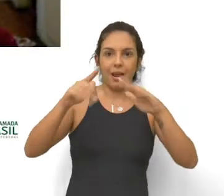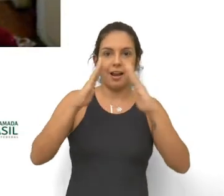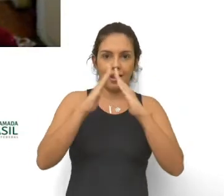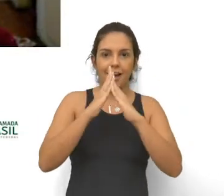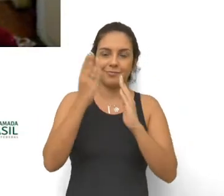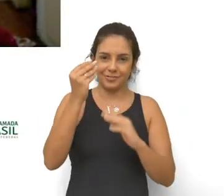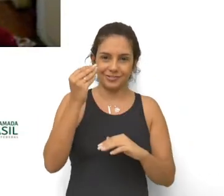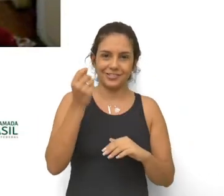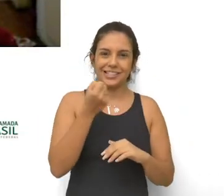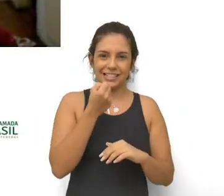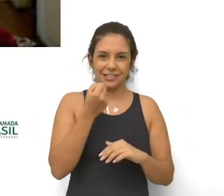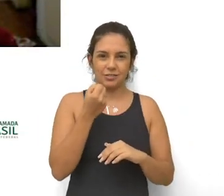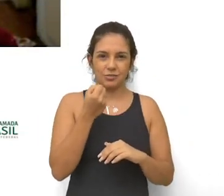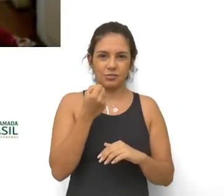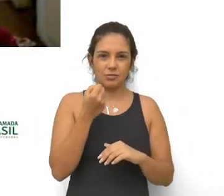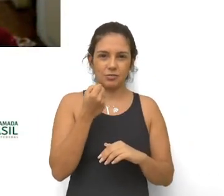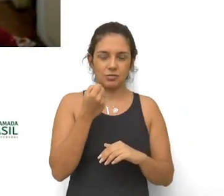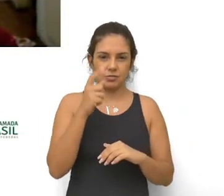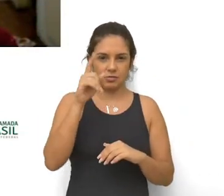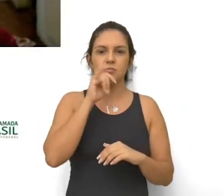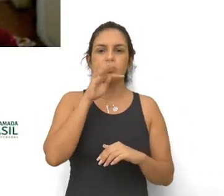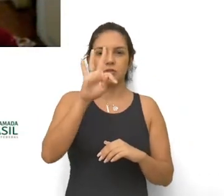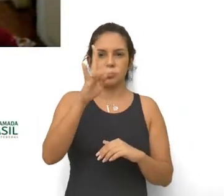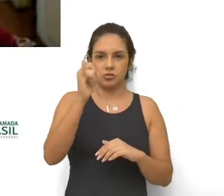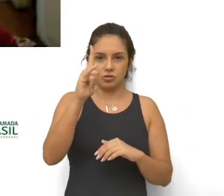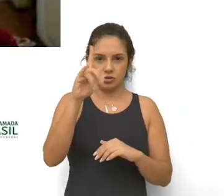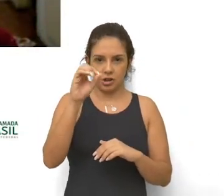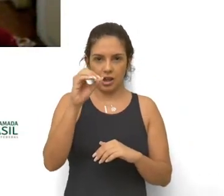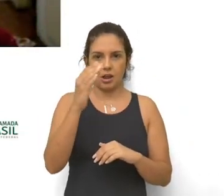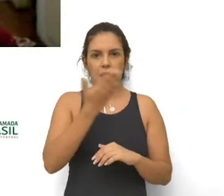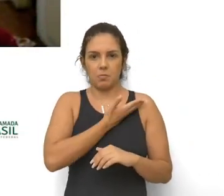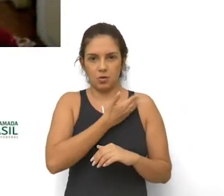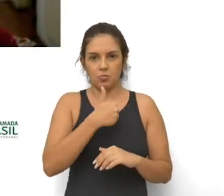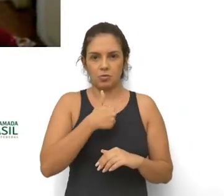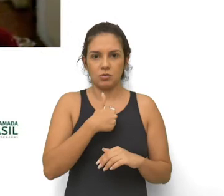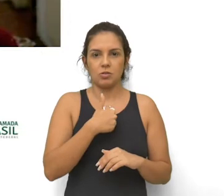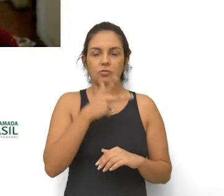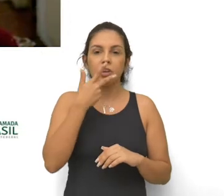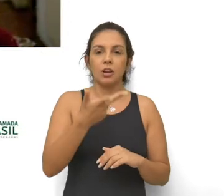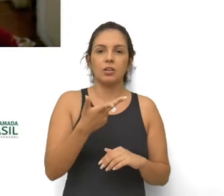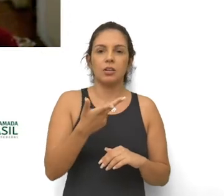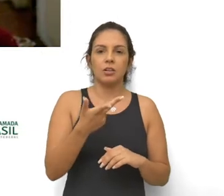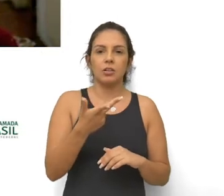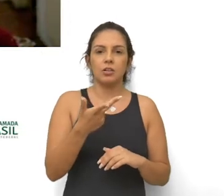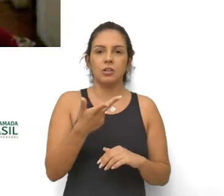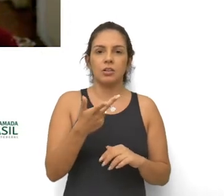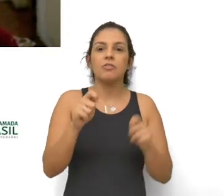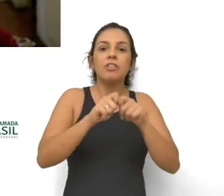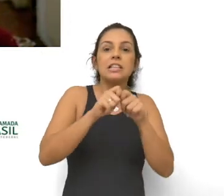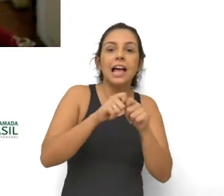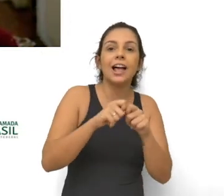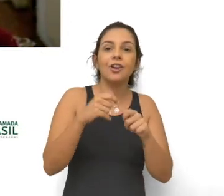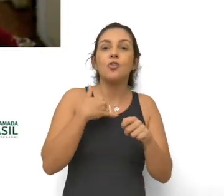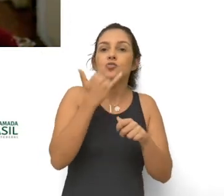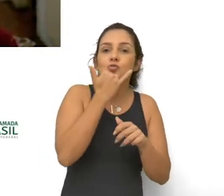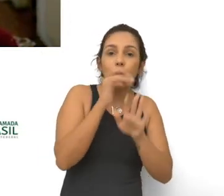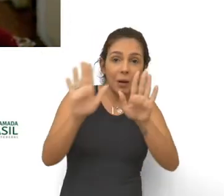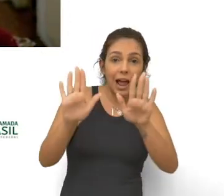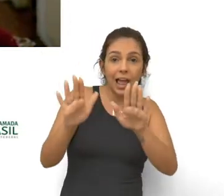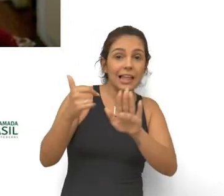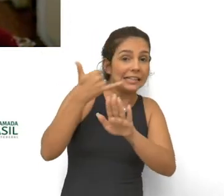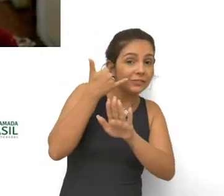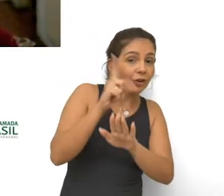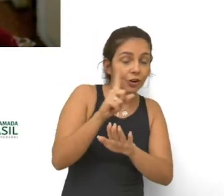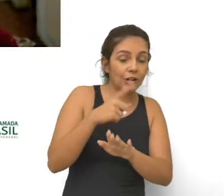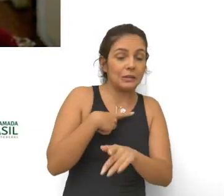muito divertido. O Tiago Lacerda, entre eles, amigão meu, o Tiago fala assim: você liga para ele que está fazendo? Não, eu estou